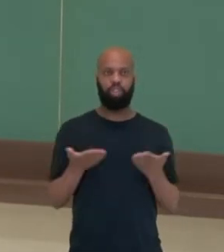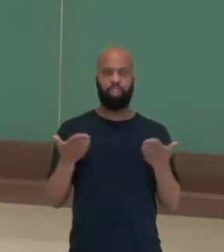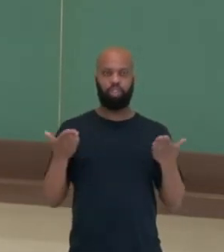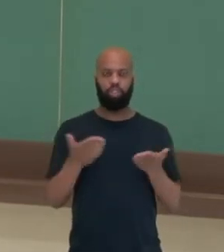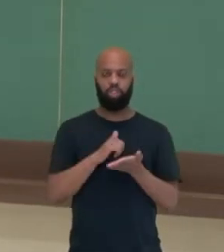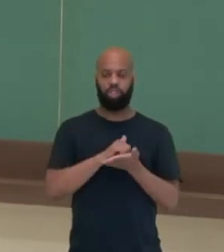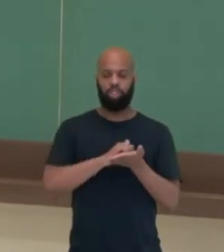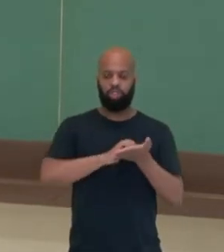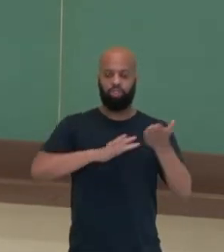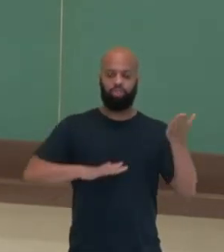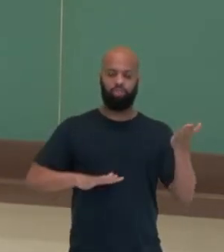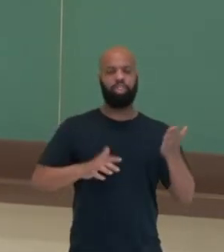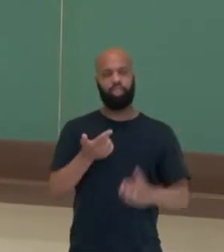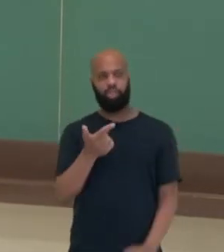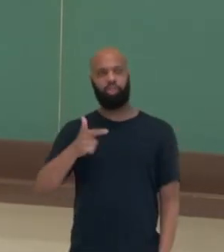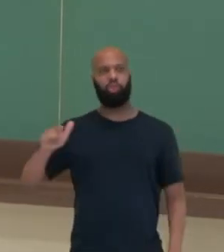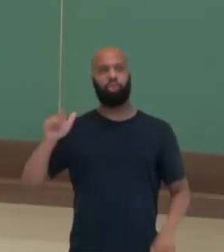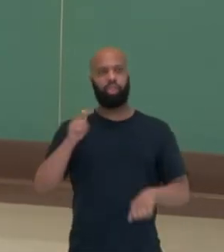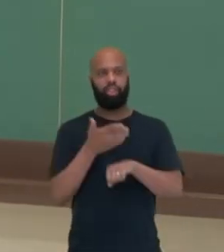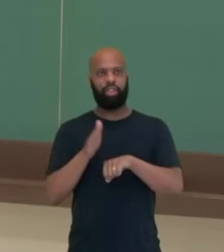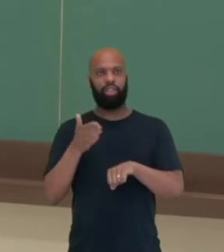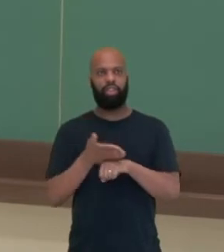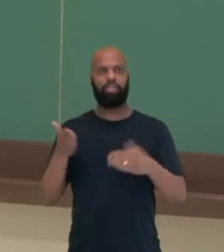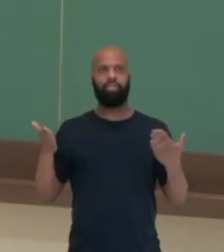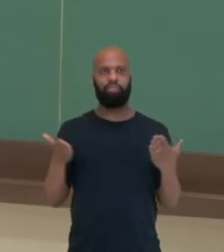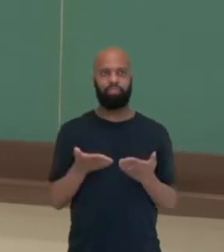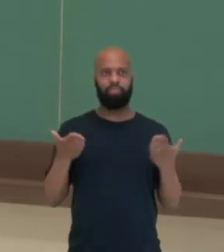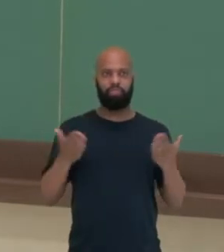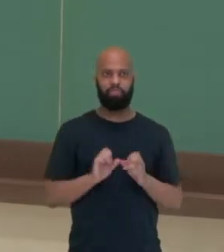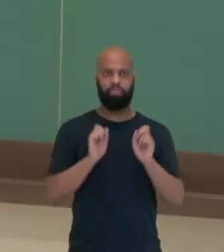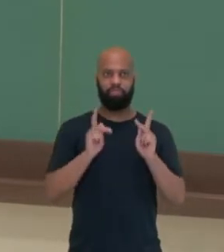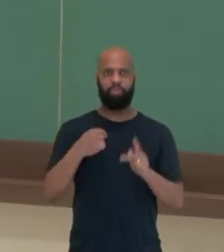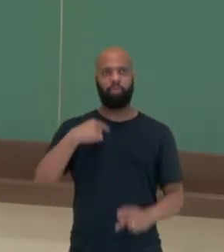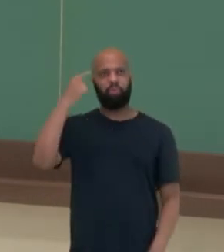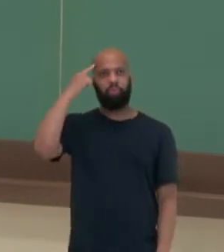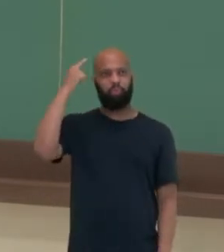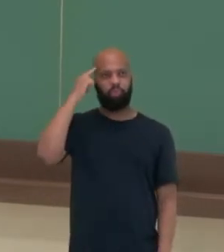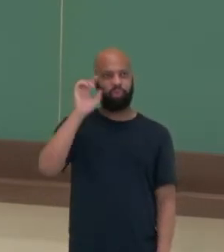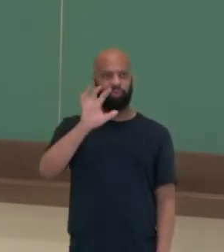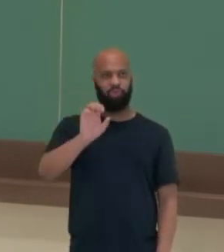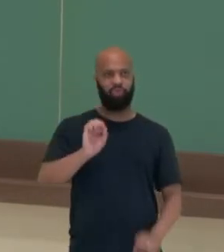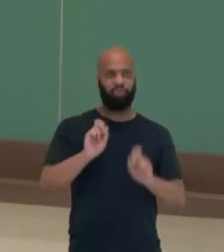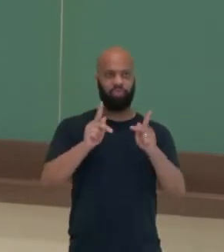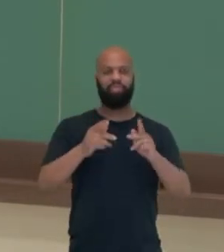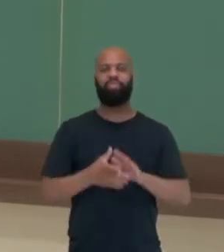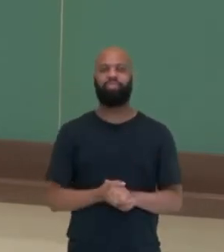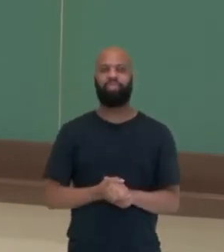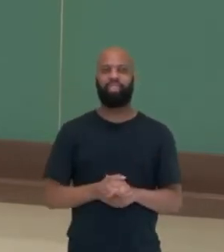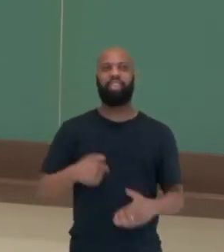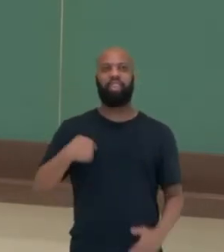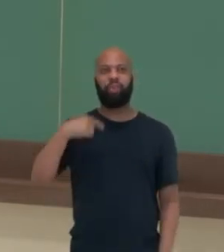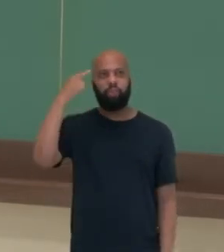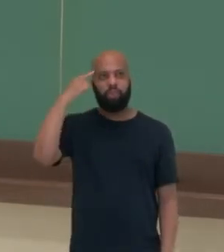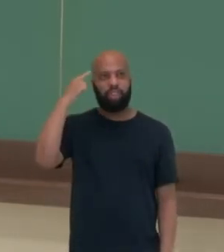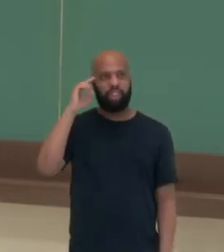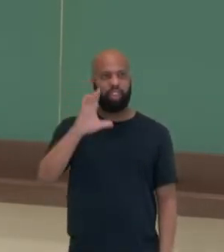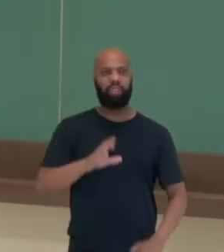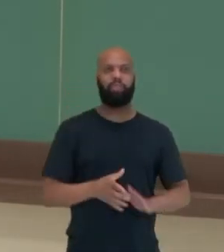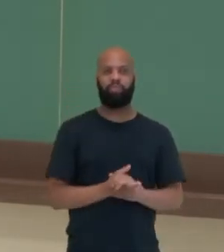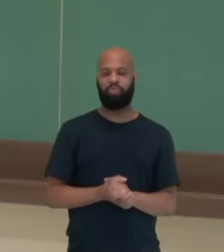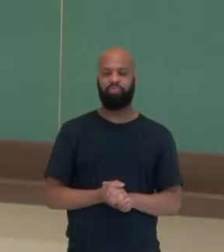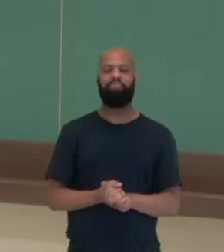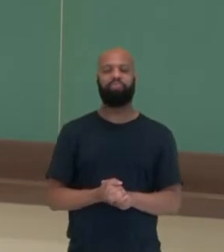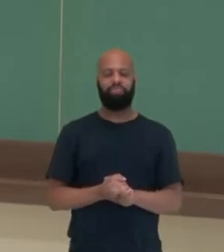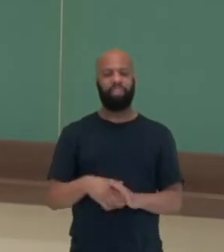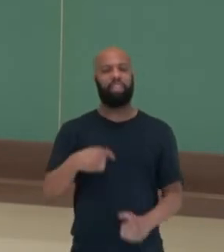Gostaria de fazer mais uma atividade, professor. E eu pensei nisso, tá? Eu pensei em você.